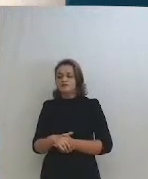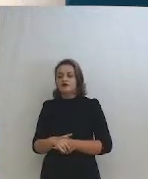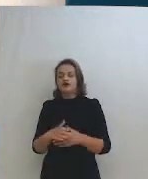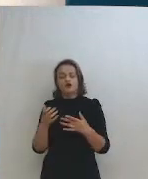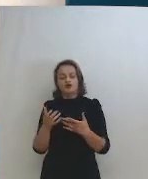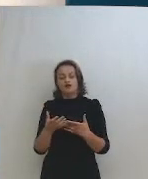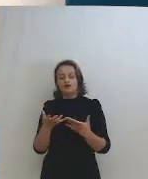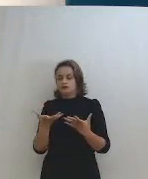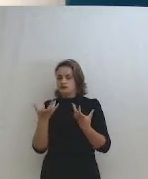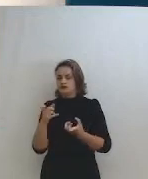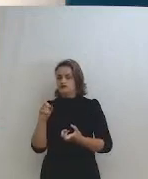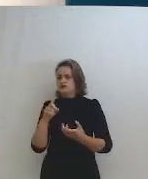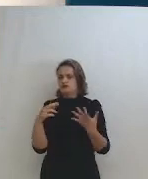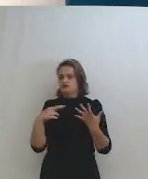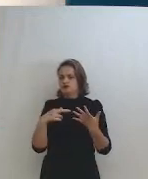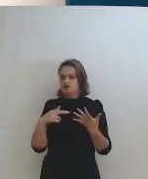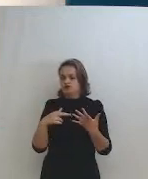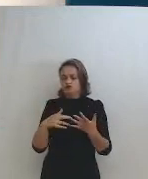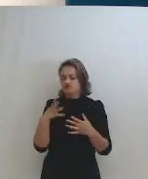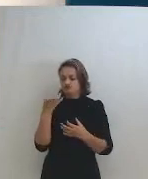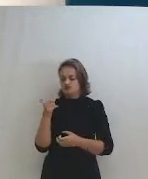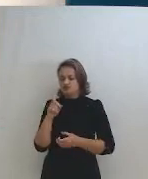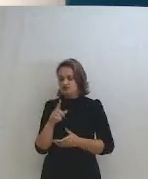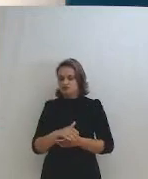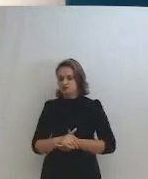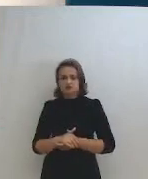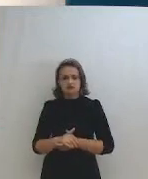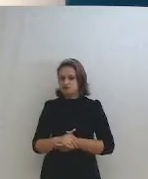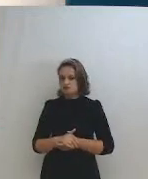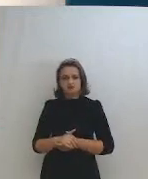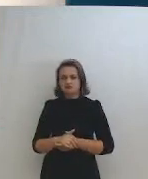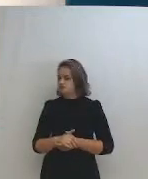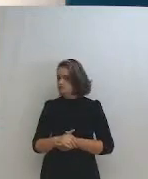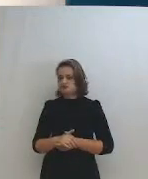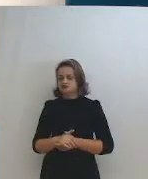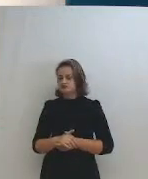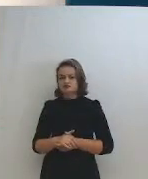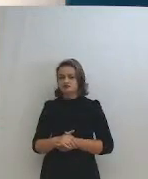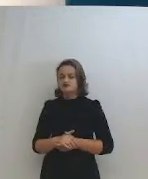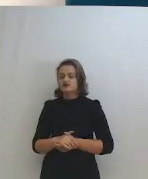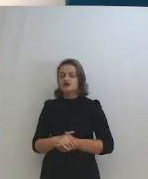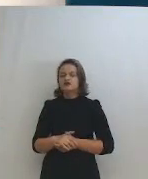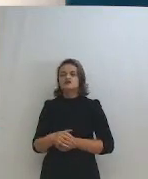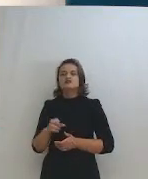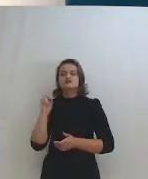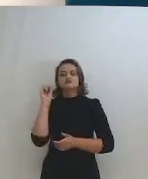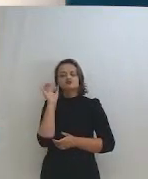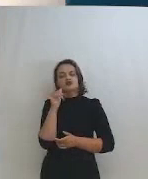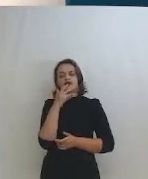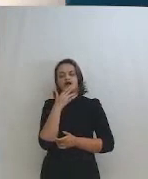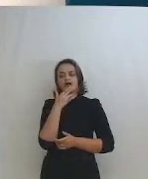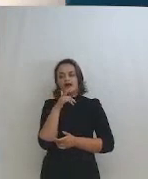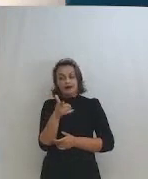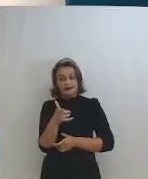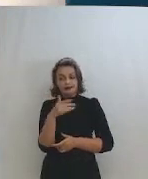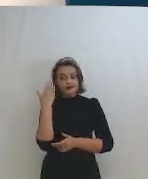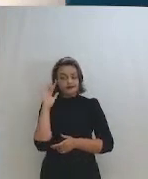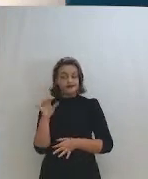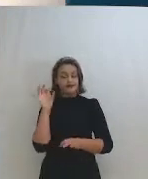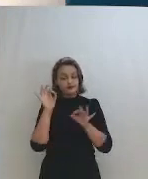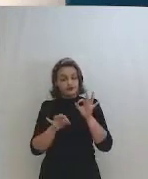recurso, também, se o eminente relator entender de que a juíza de primeiro